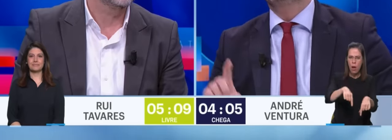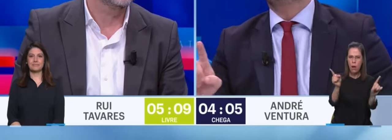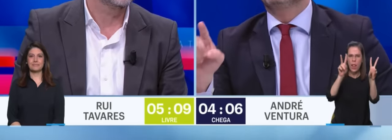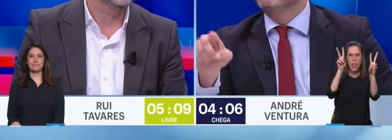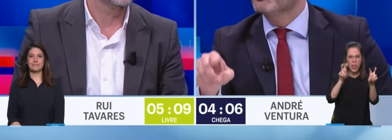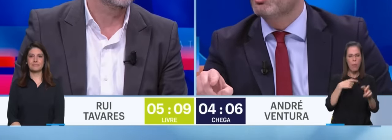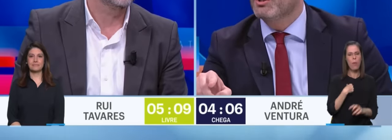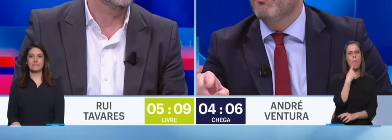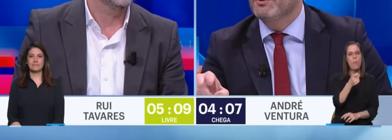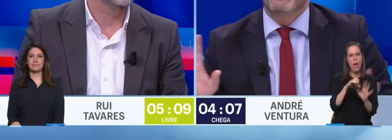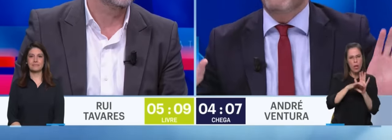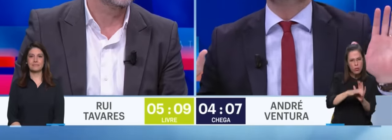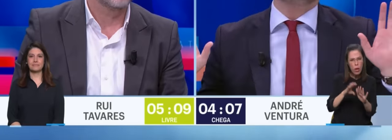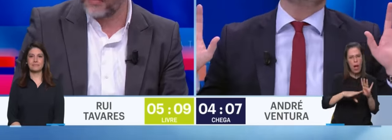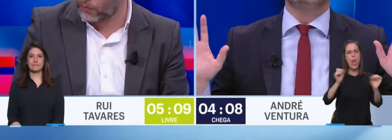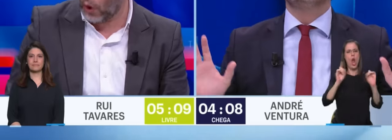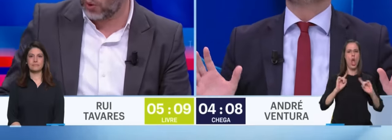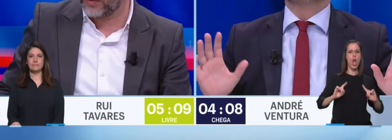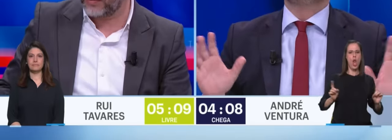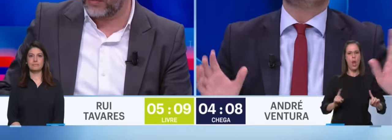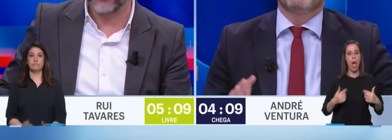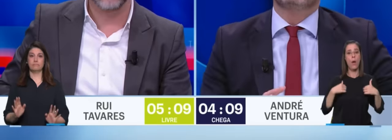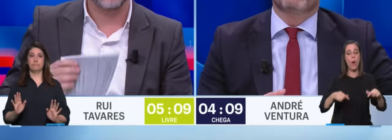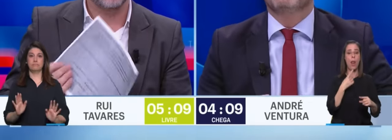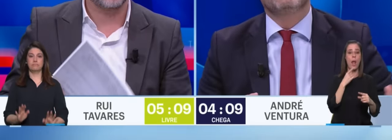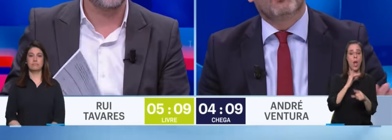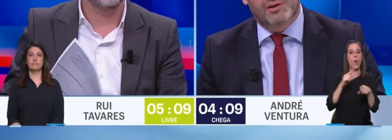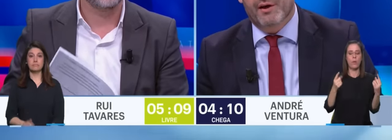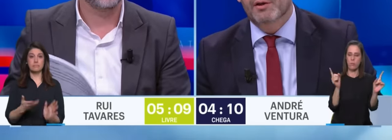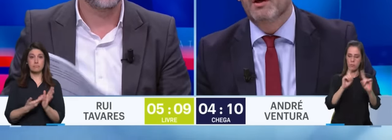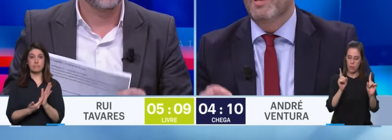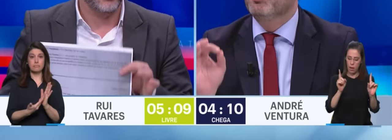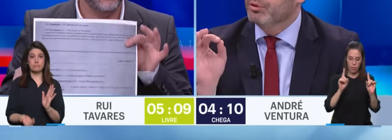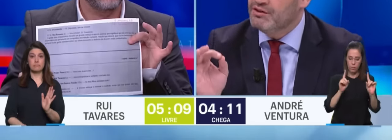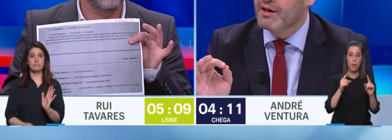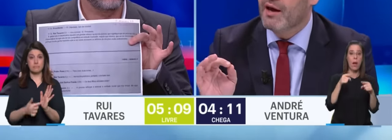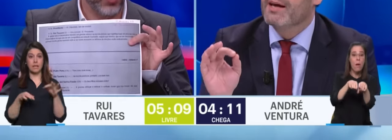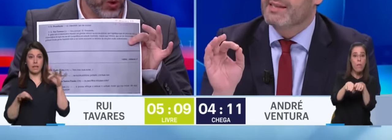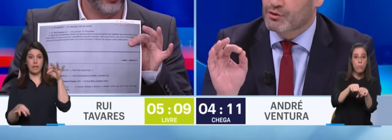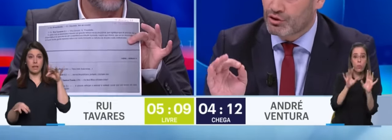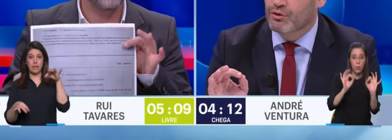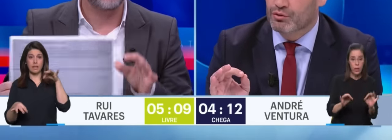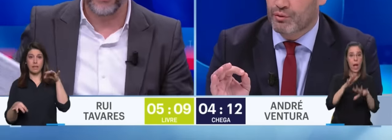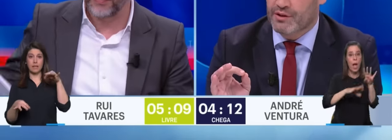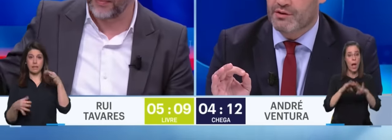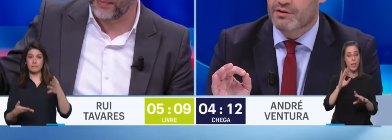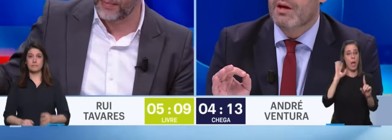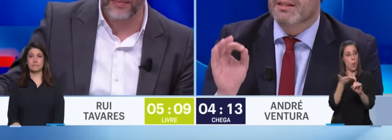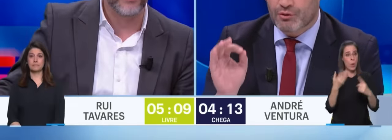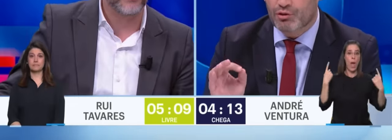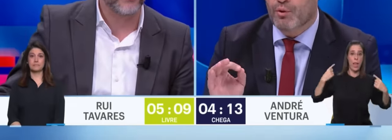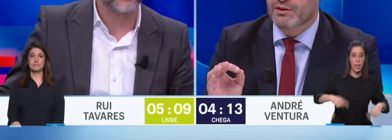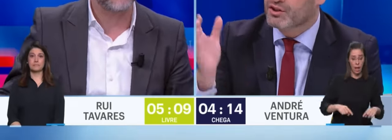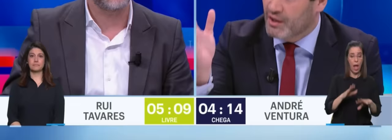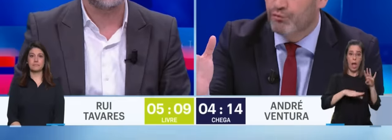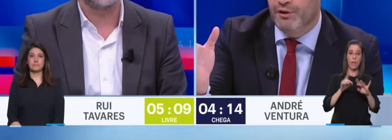e depois quando lhe perguntam mas é o chega que faz isso ah não não não não eu estou aqui a dizer é outra coisa não Rui tavar em política as ações têm consequências e as